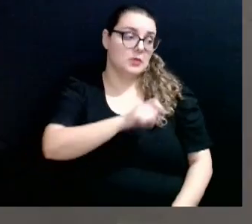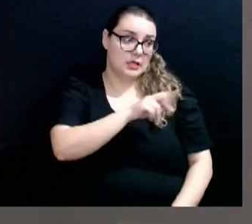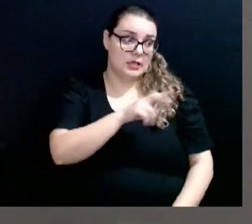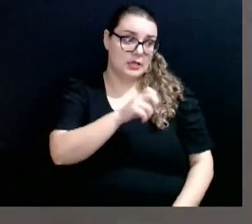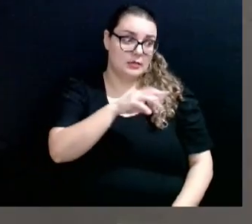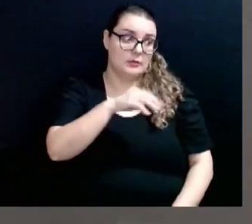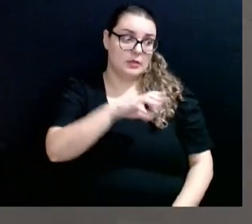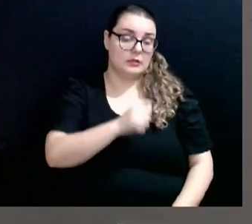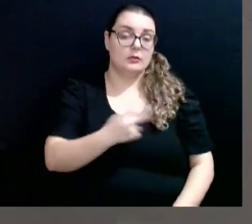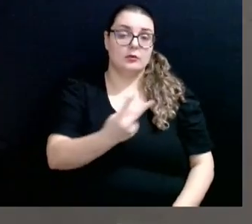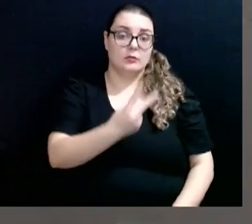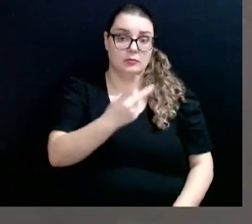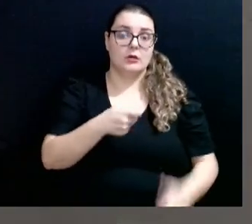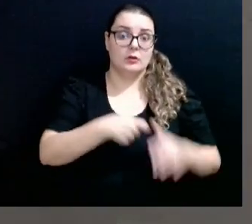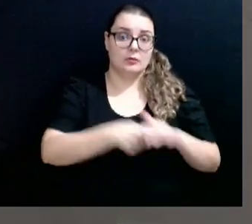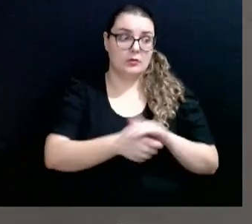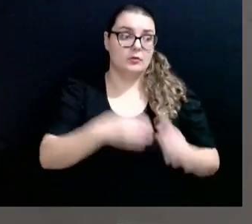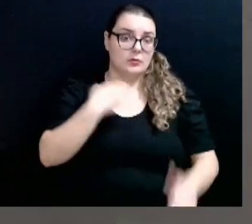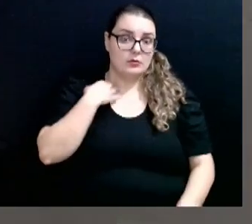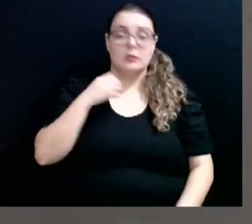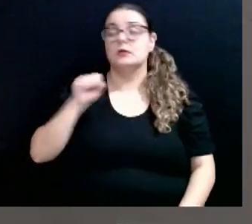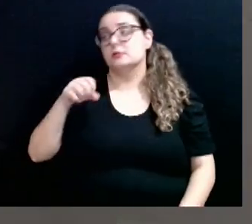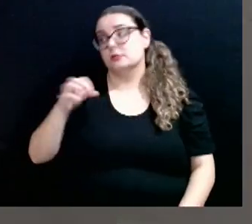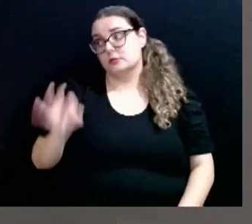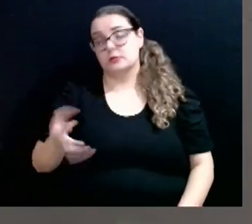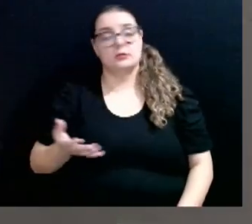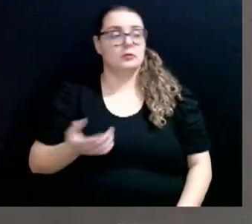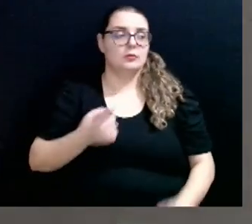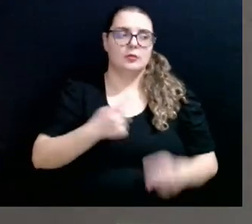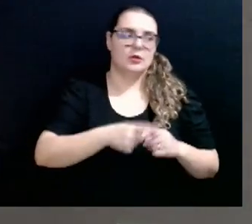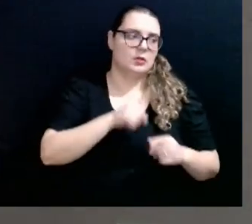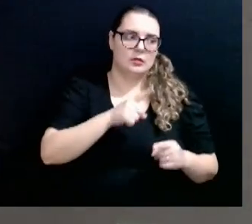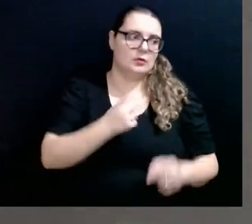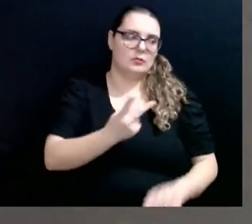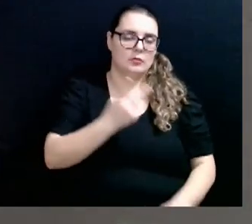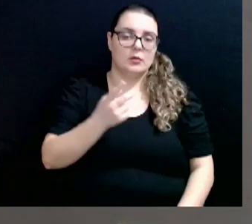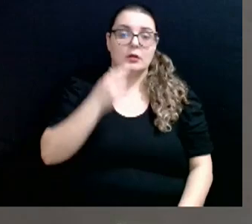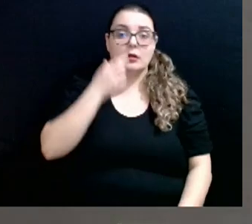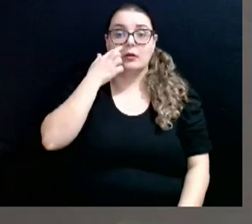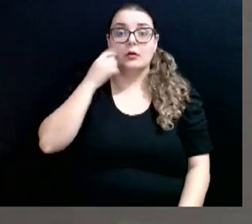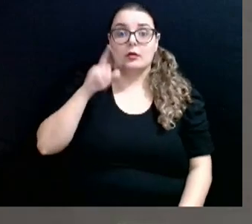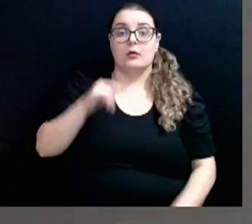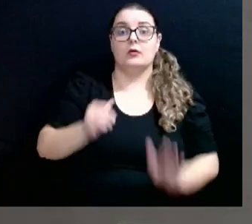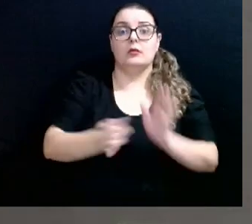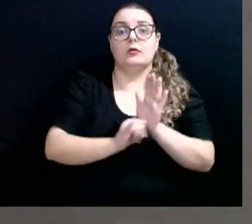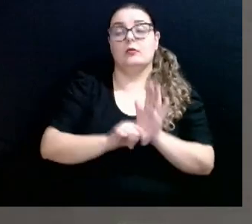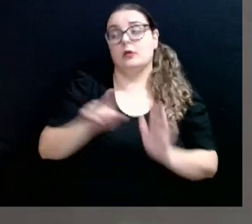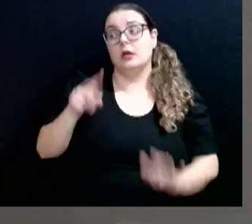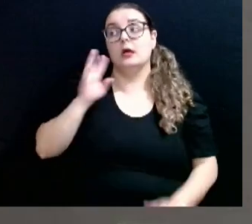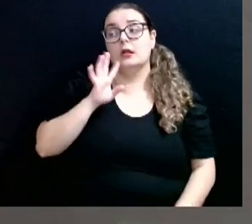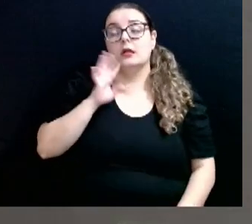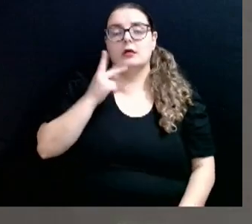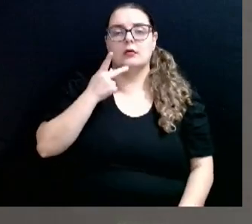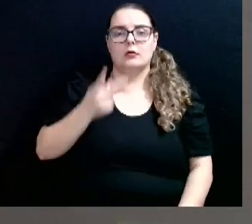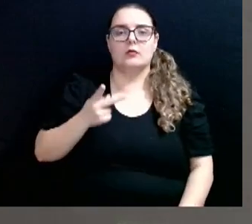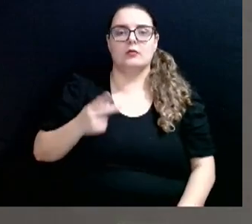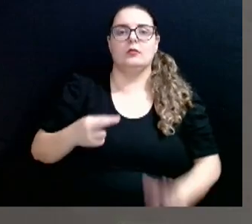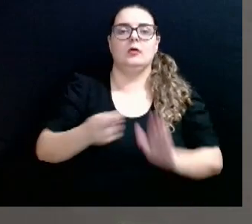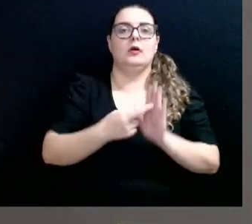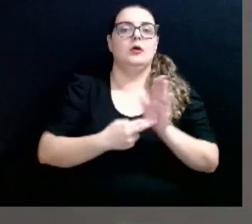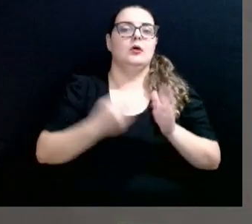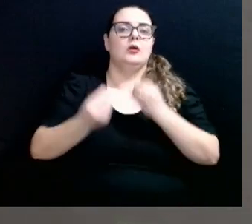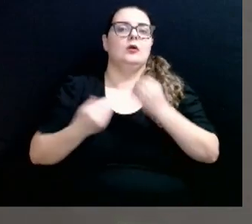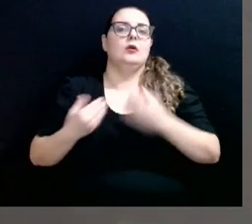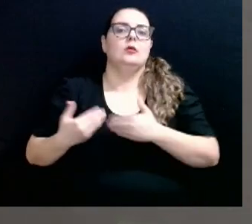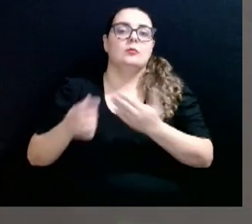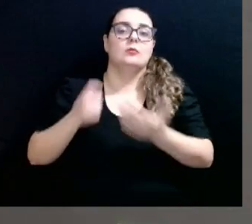dinheiro em conta, né? Isso. Porque senão não vale nada. No edital, isso é legal você falar, no edital ele vai estar a regra de como vai ser os pagamentos. Então,